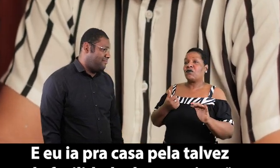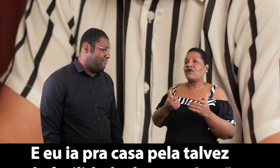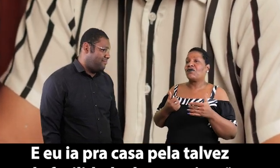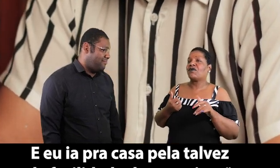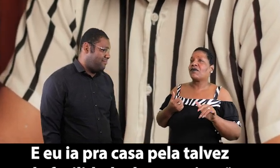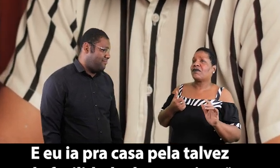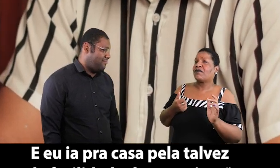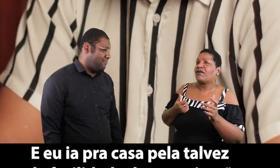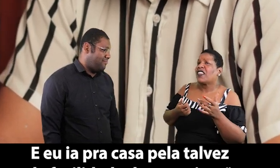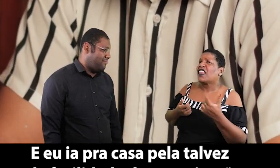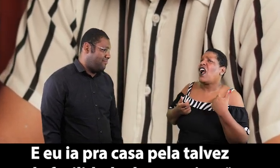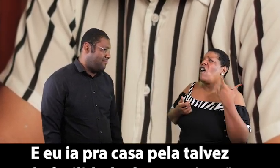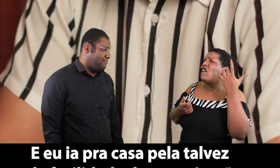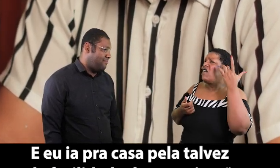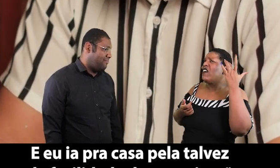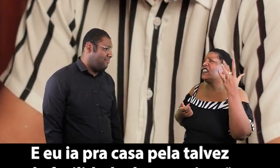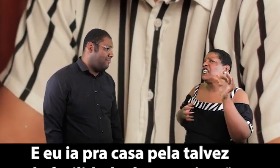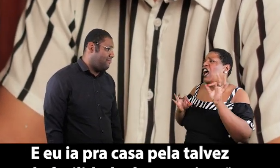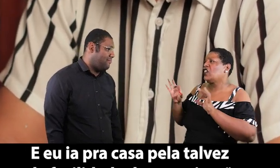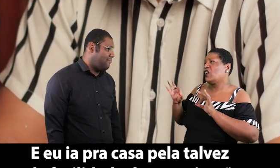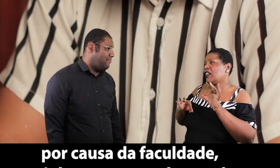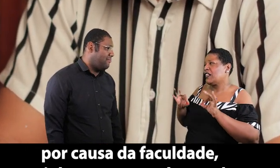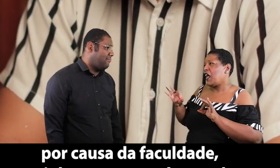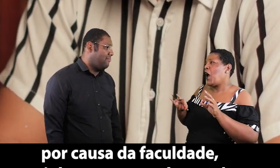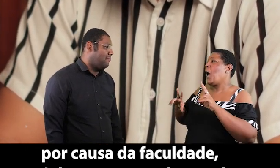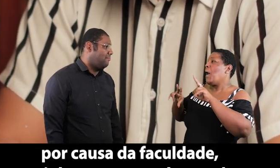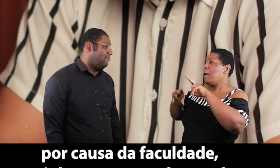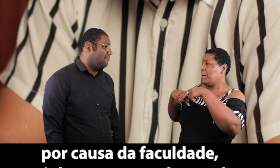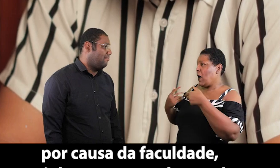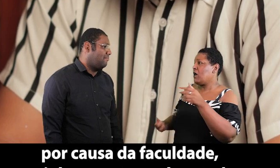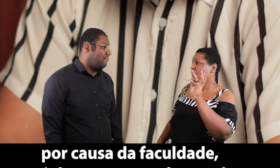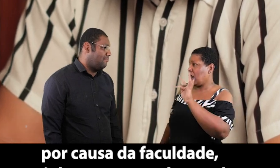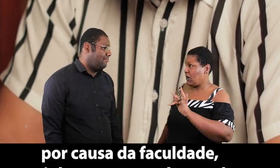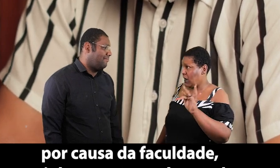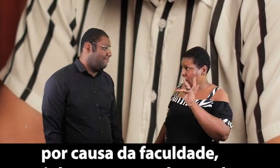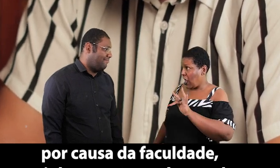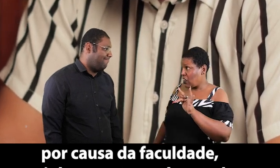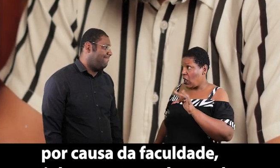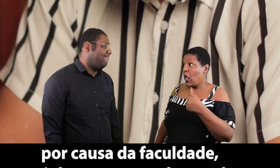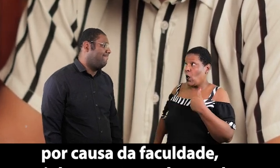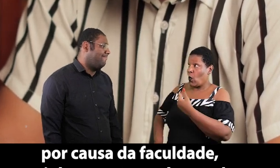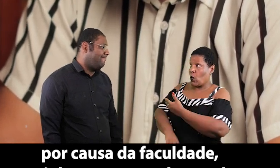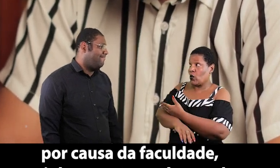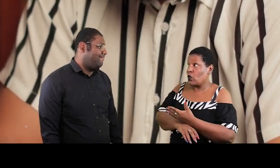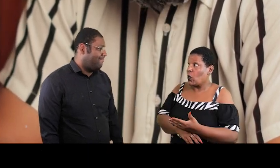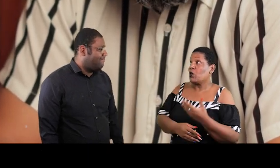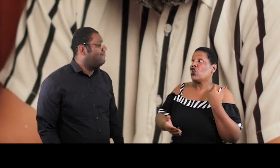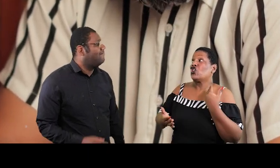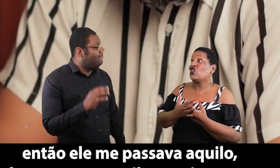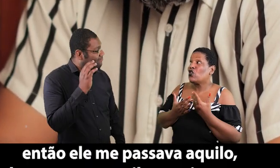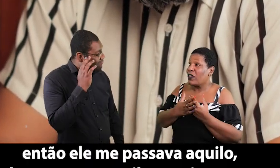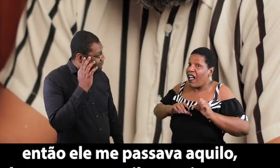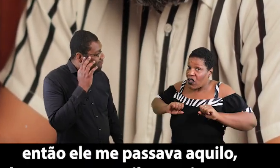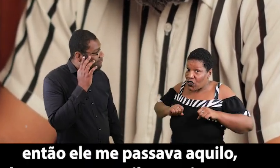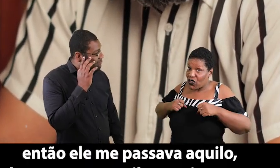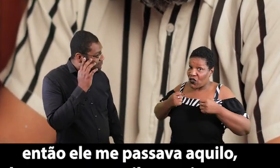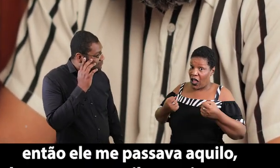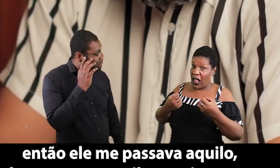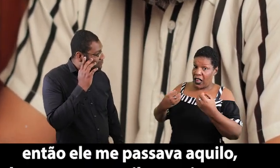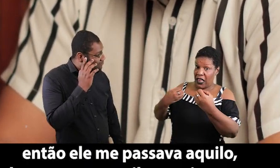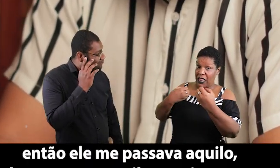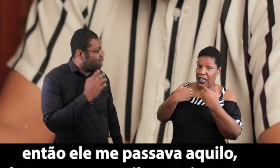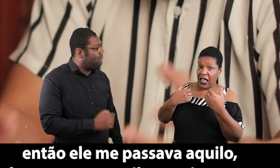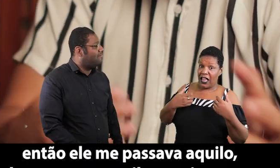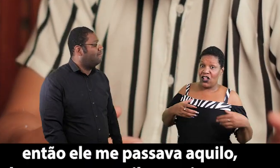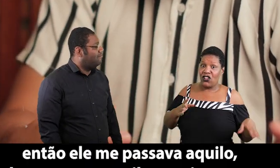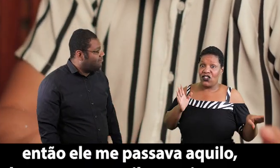talvez pela facilidade de organização, por causa da faculdade, eu tinha o costume de estudar. Então, ele me passava